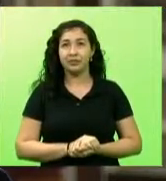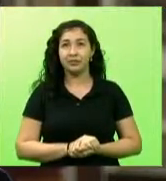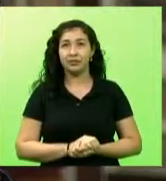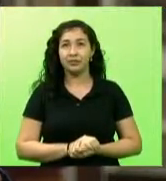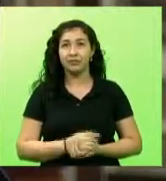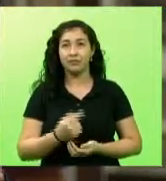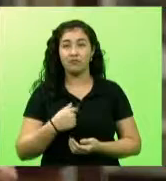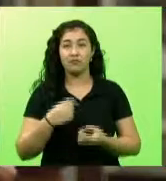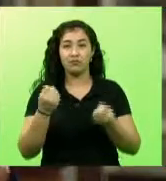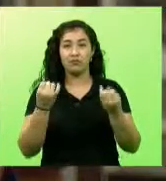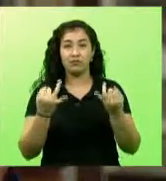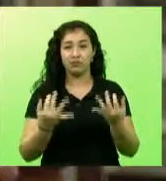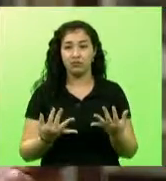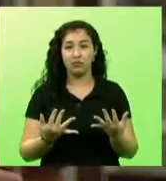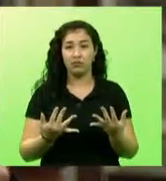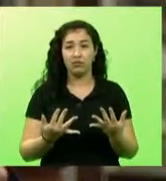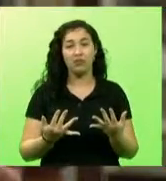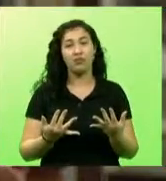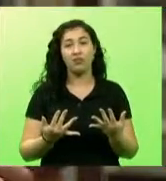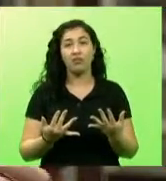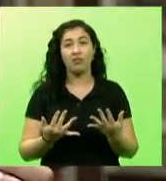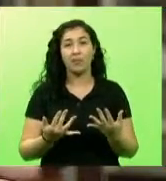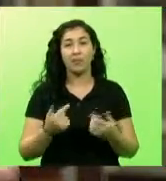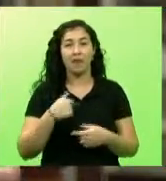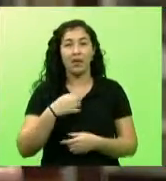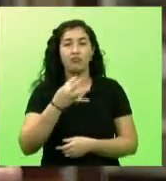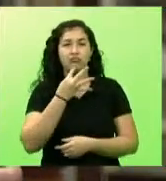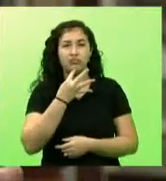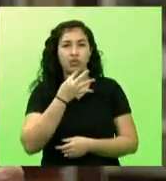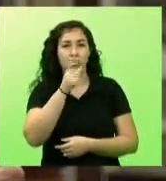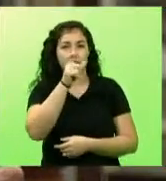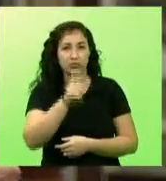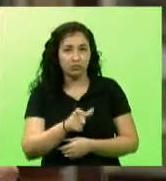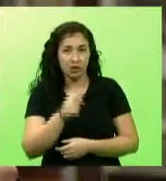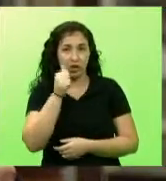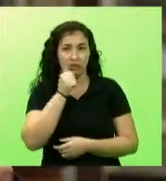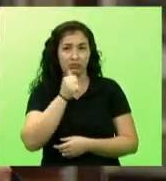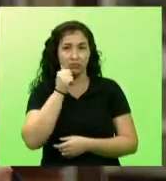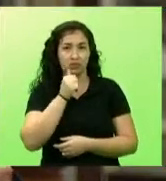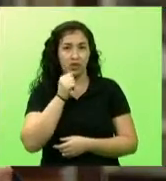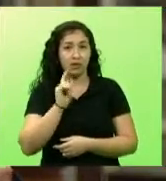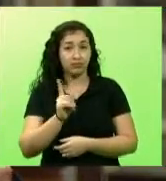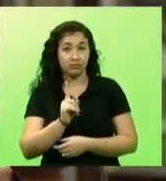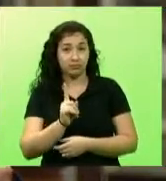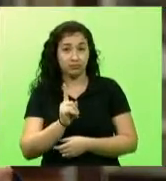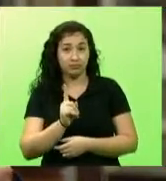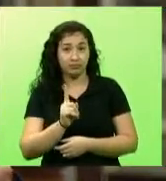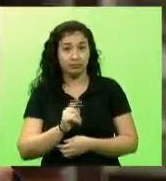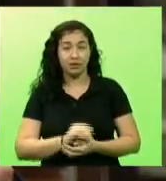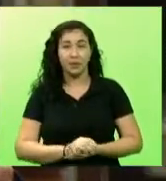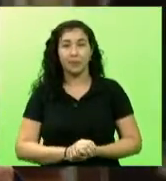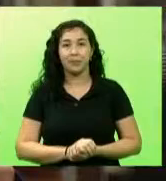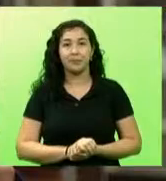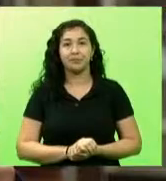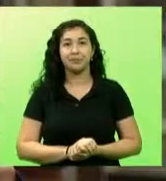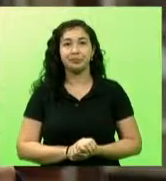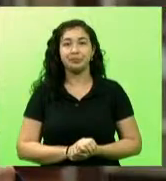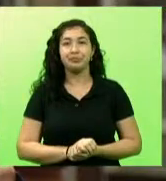Como eu disse, não tenho muito conhecimento com ela, muito conhecimento, não tenho mesmo,